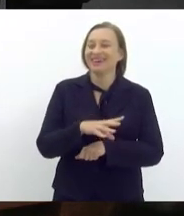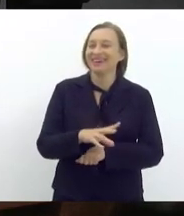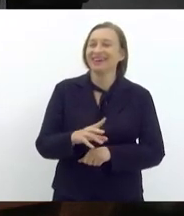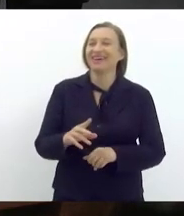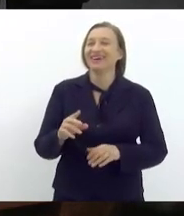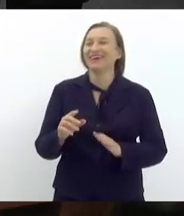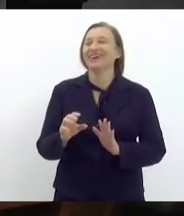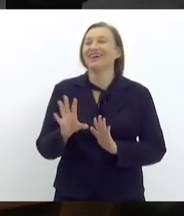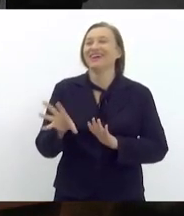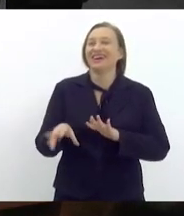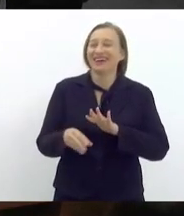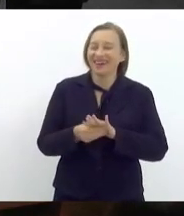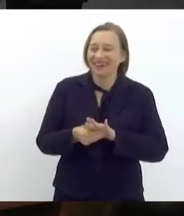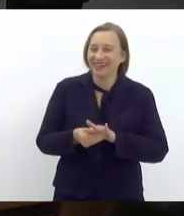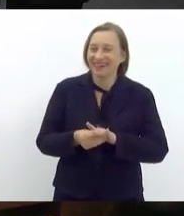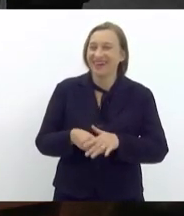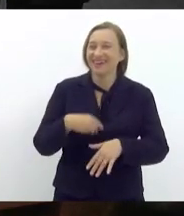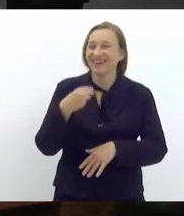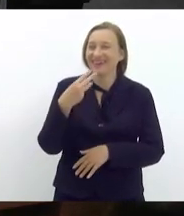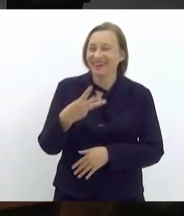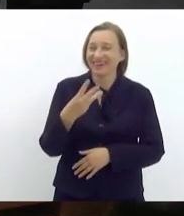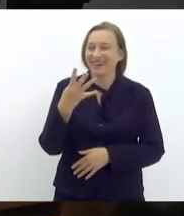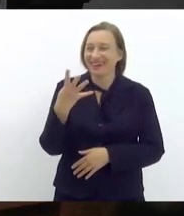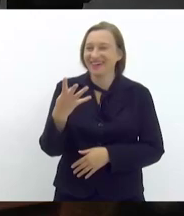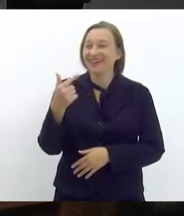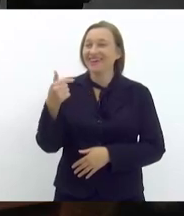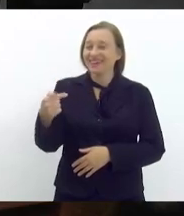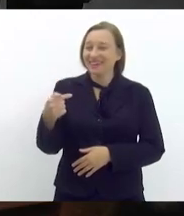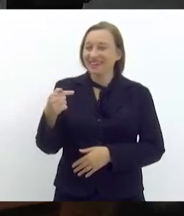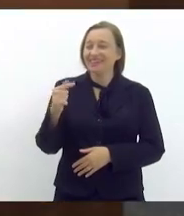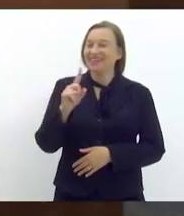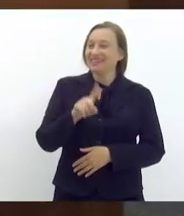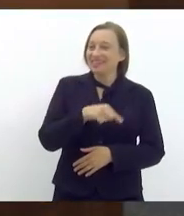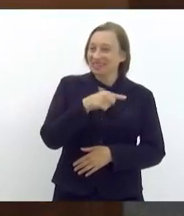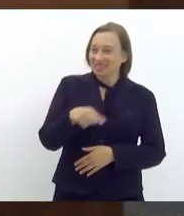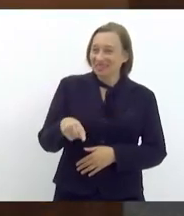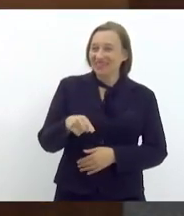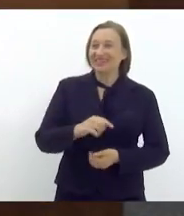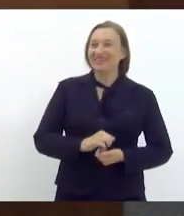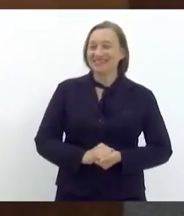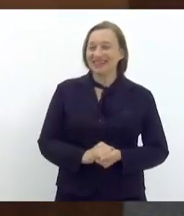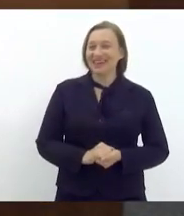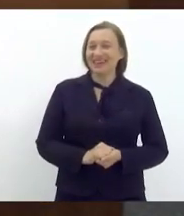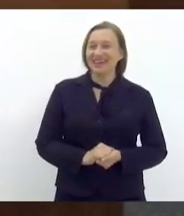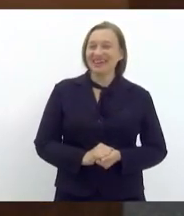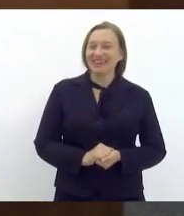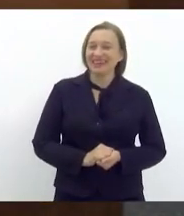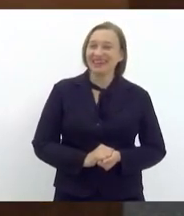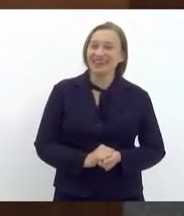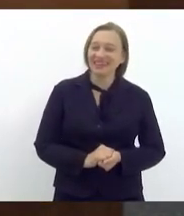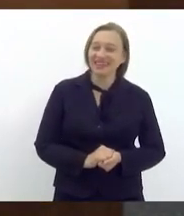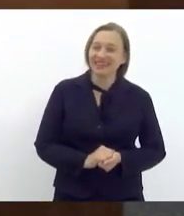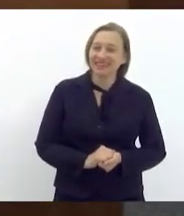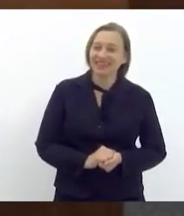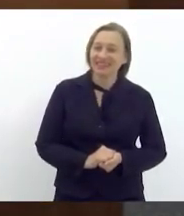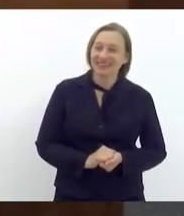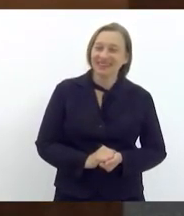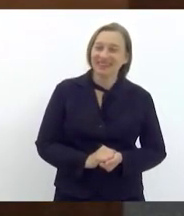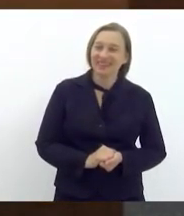a emenda 347 que foi rejeitada e tem a seguinte redação na